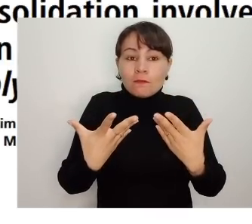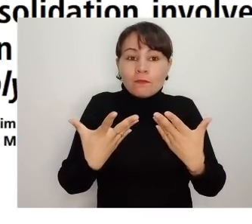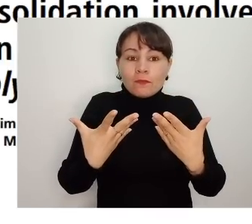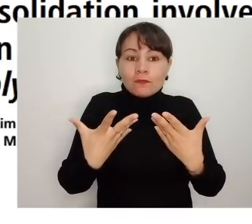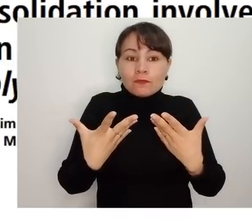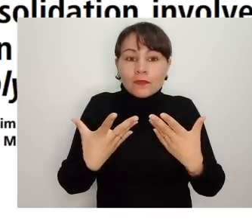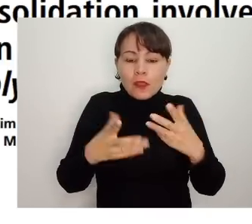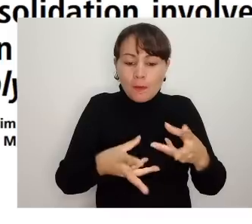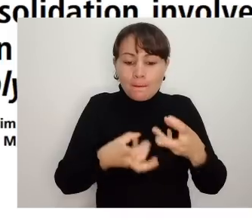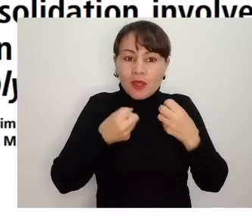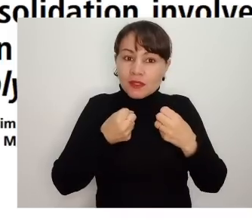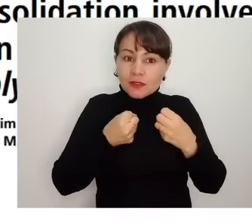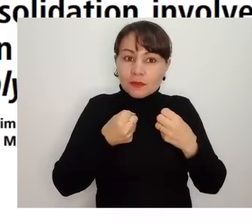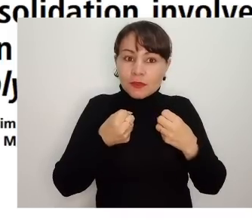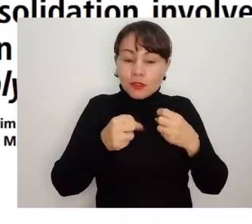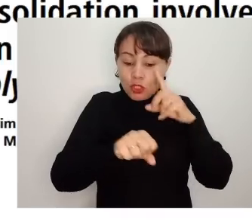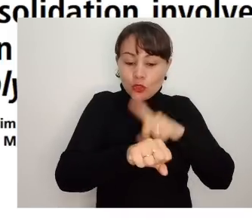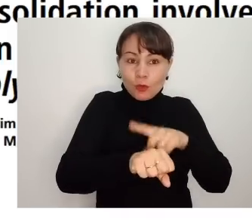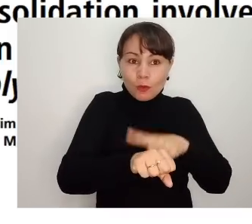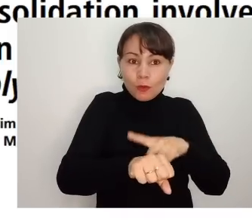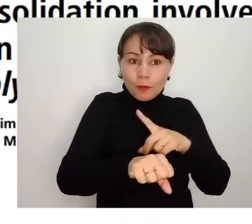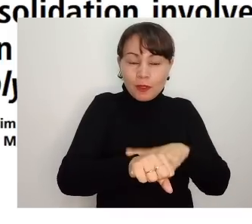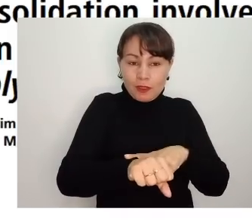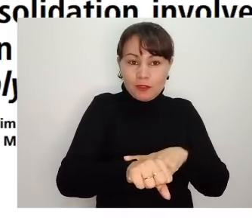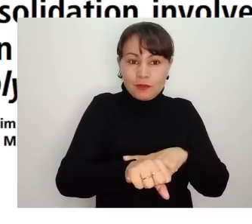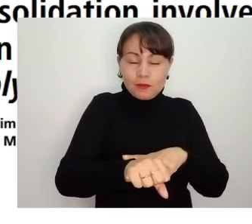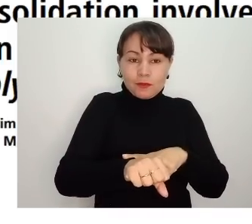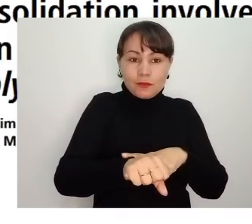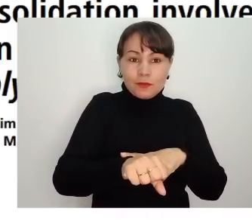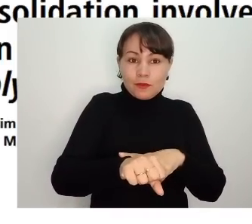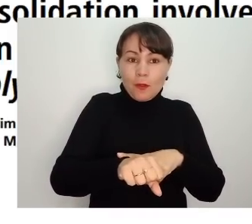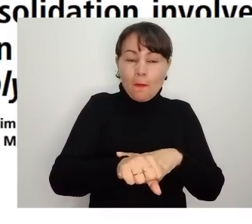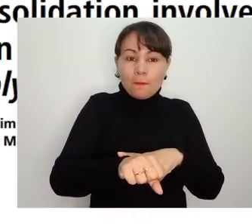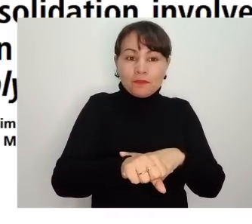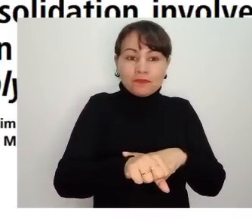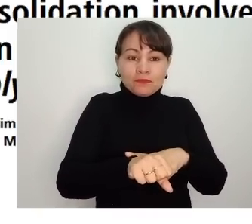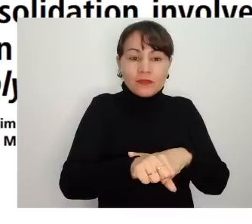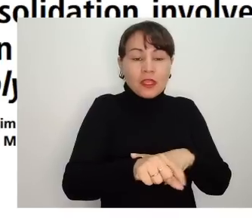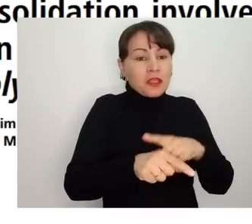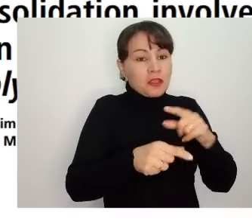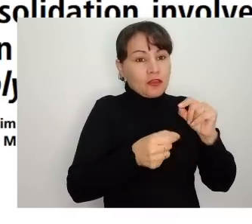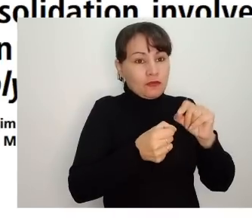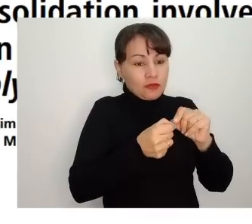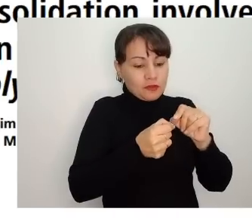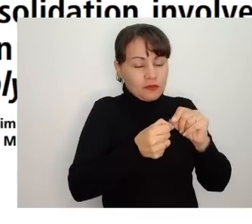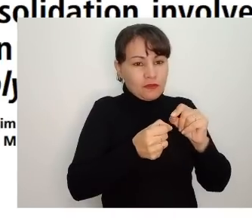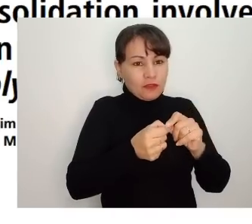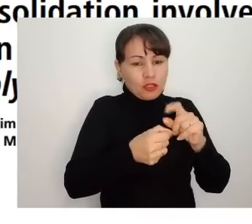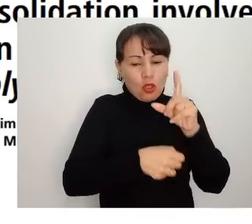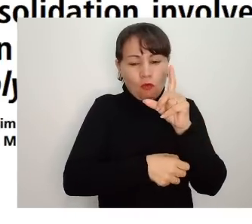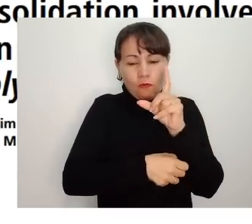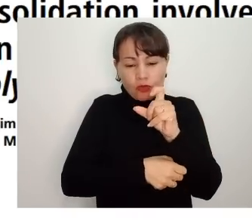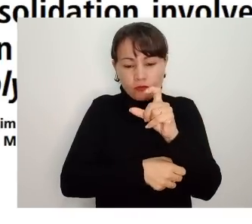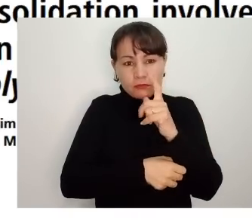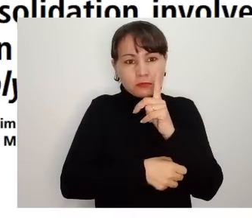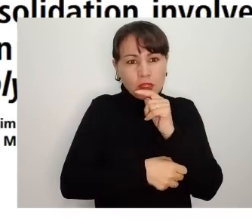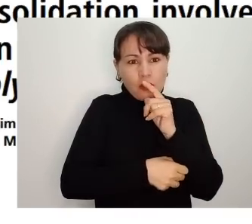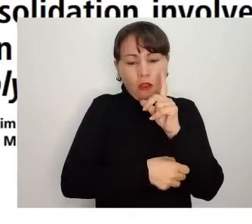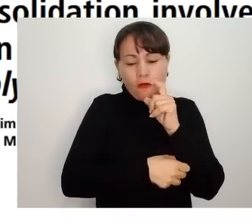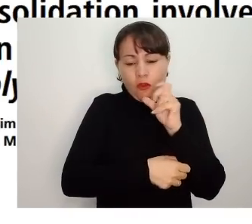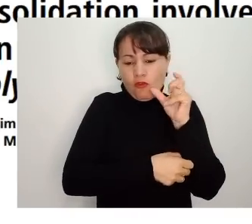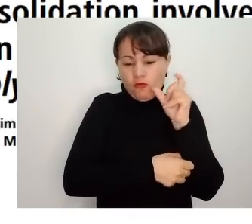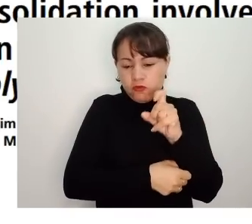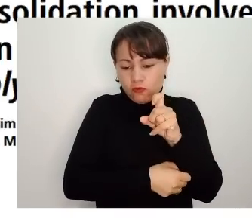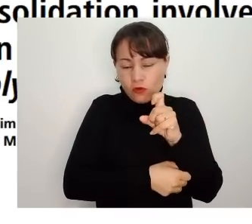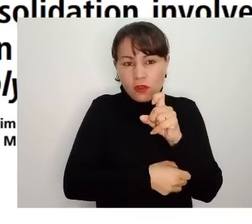Então, ele identificou que a partir do momento, né, que fosse injetado esse borrifo de